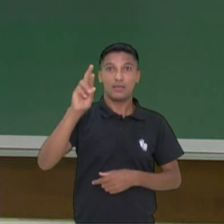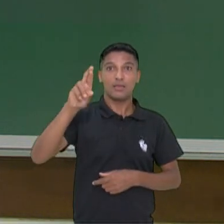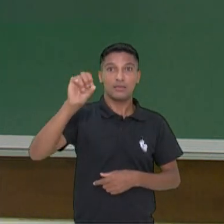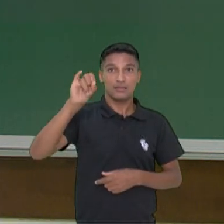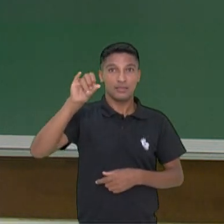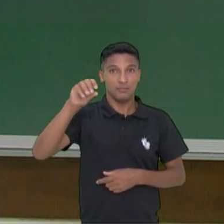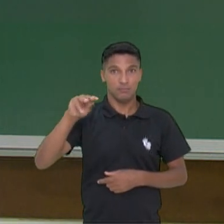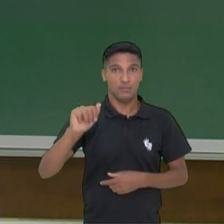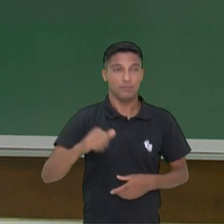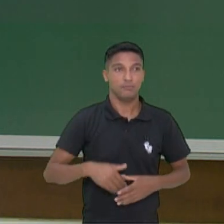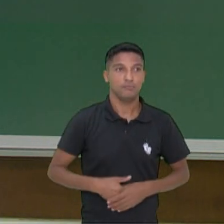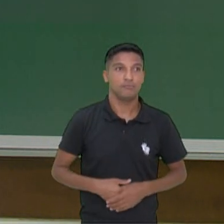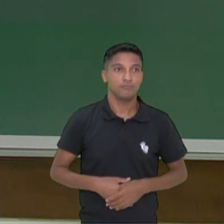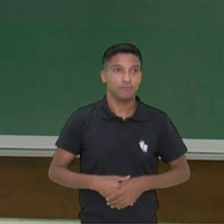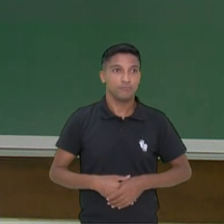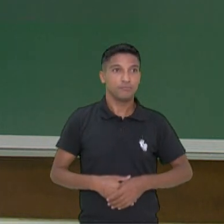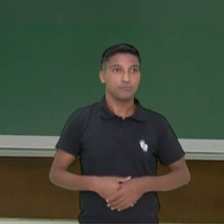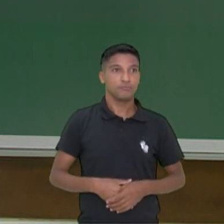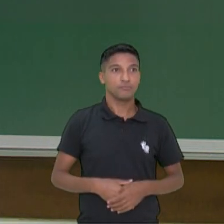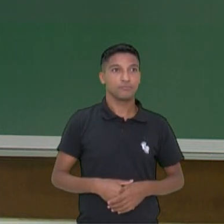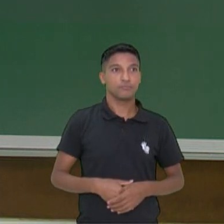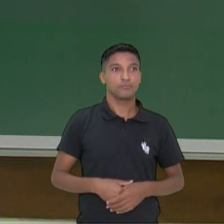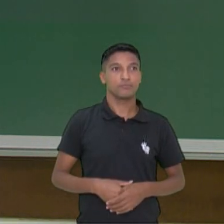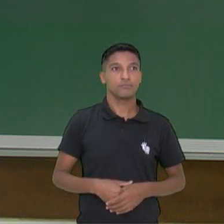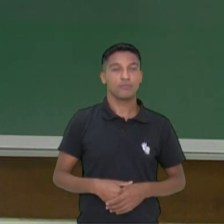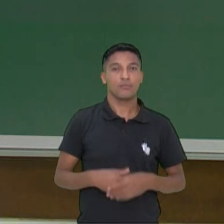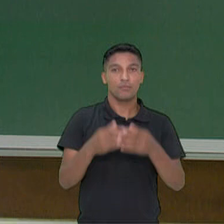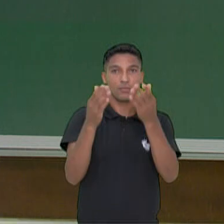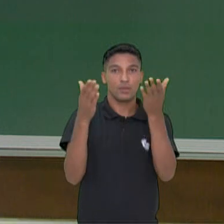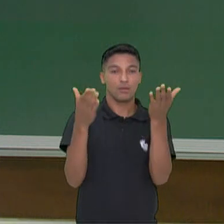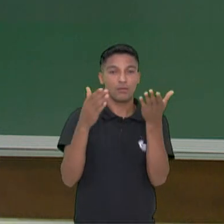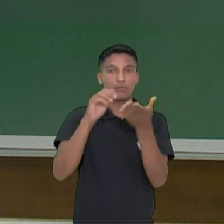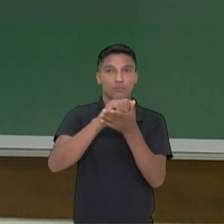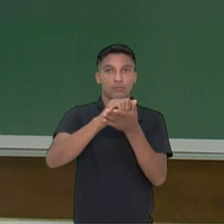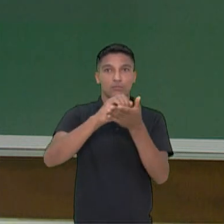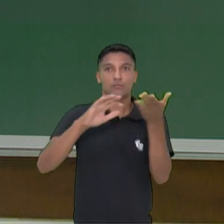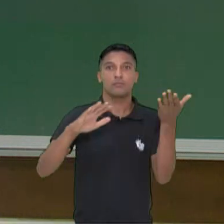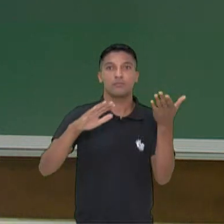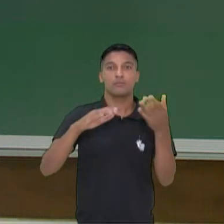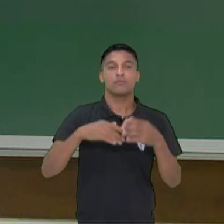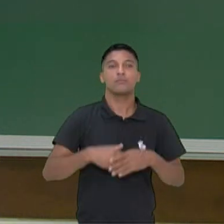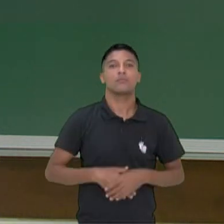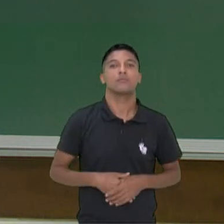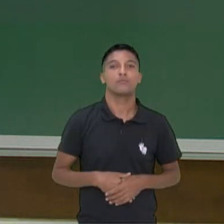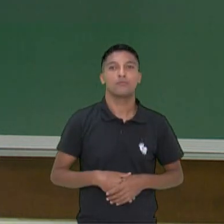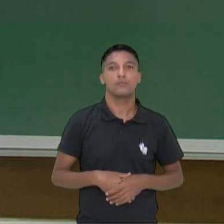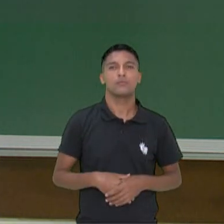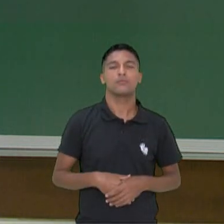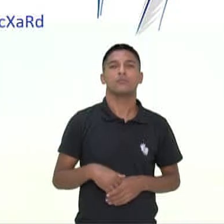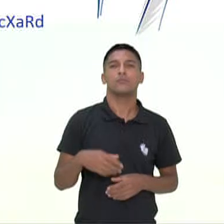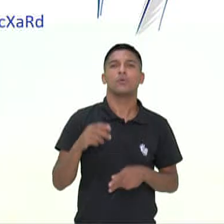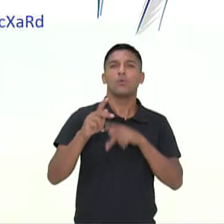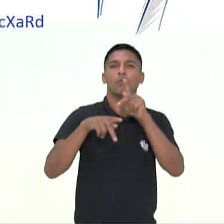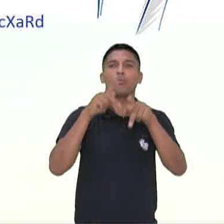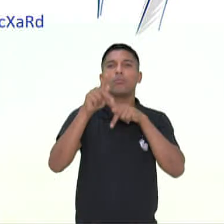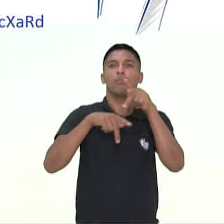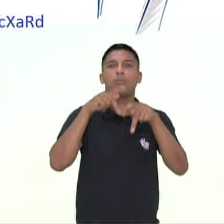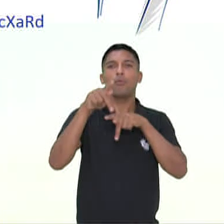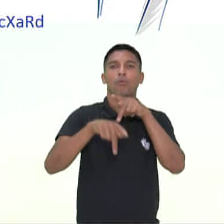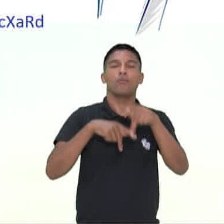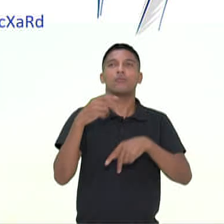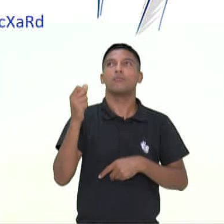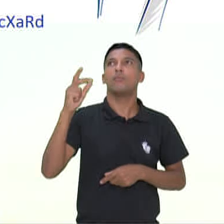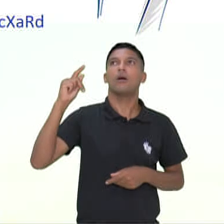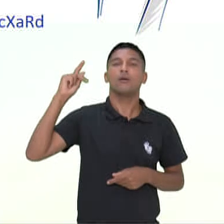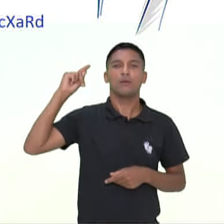17 lá na França primeiro exercício Nossa então para os povos da antiguidade porque o